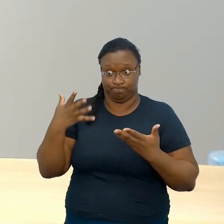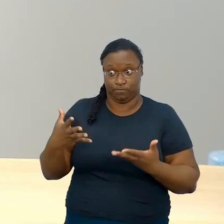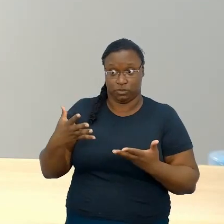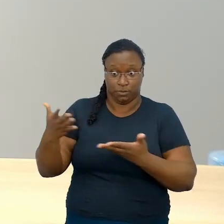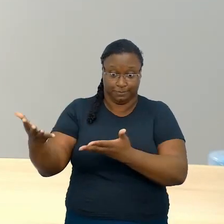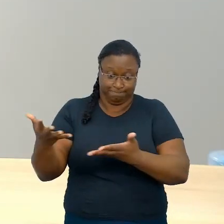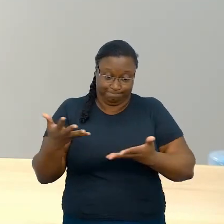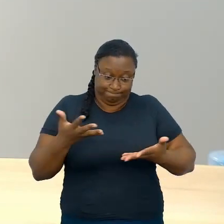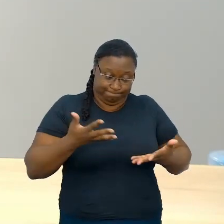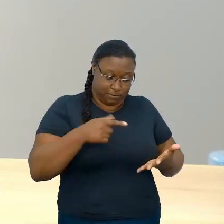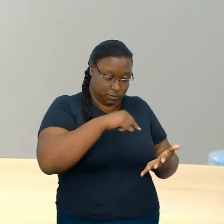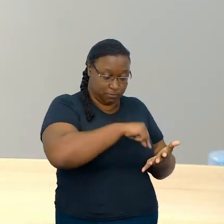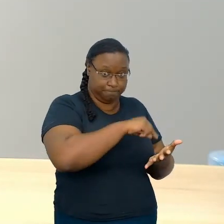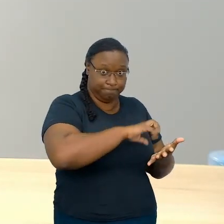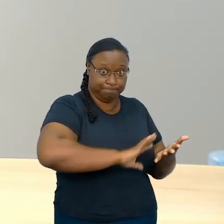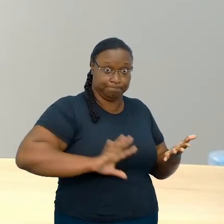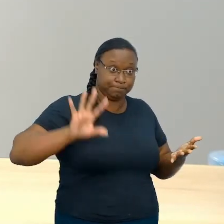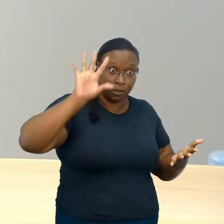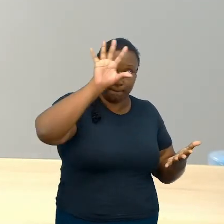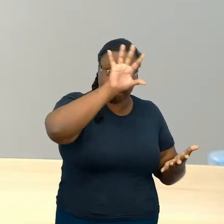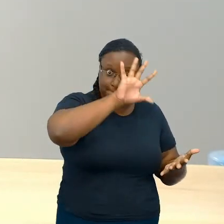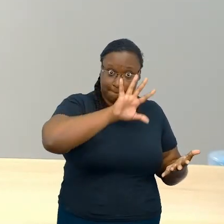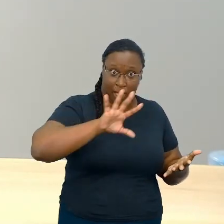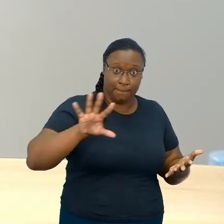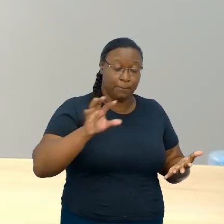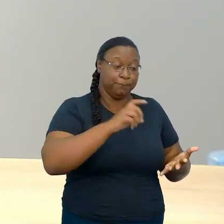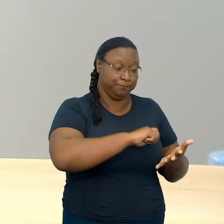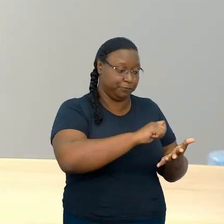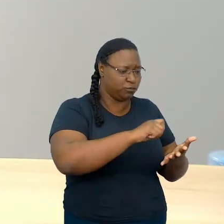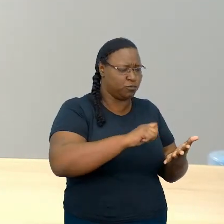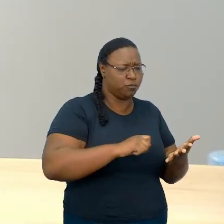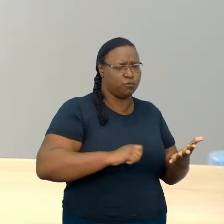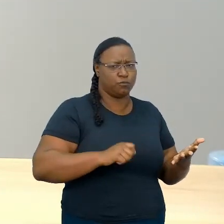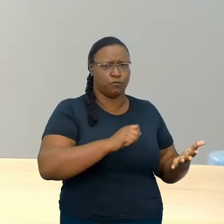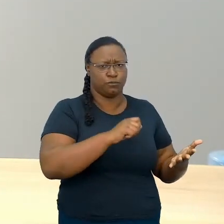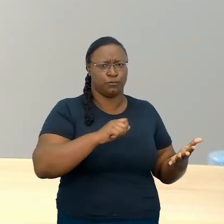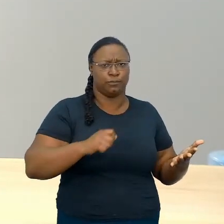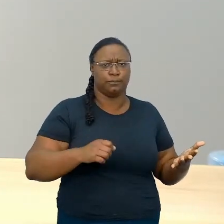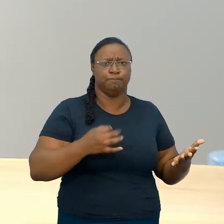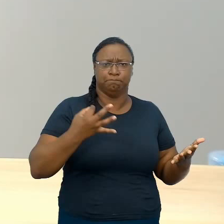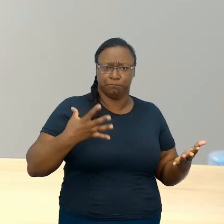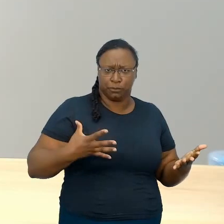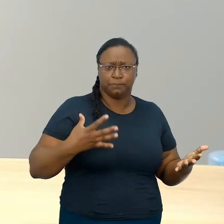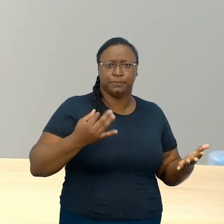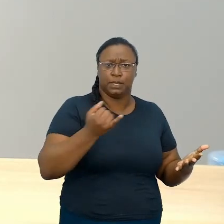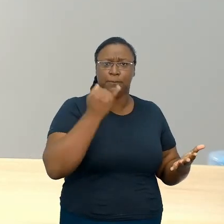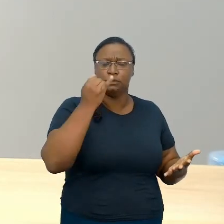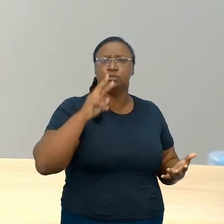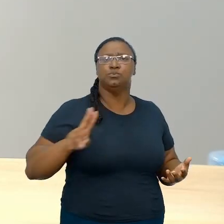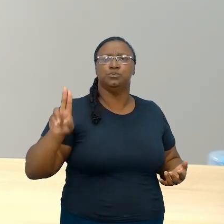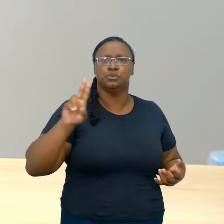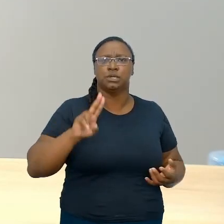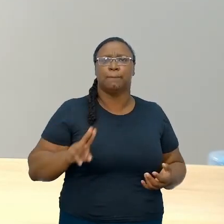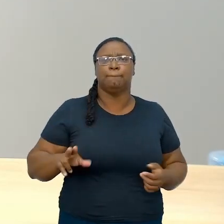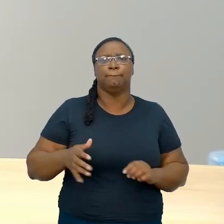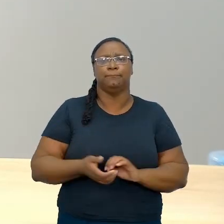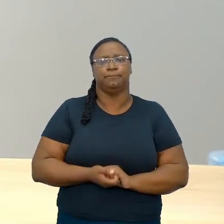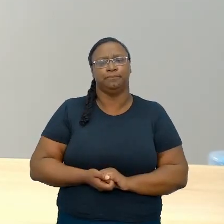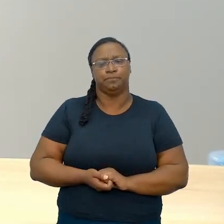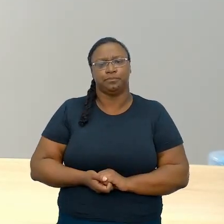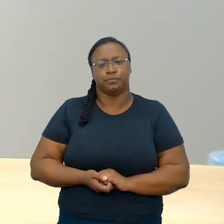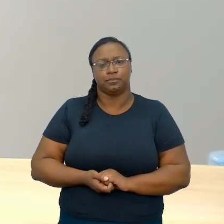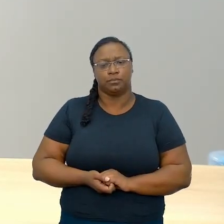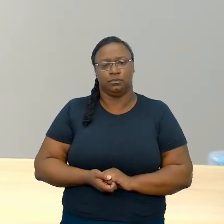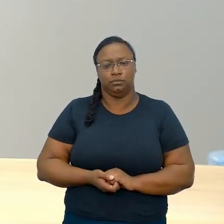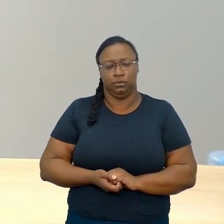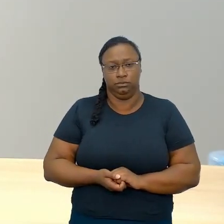mapa, porque ela já tem aí um direcionamento bastante interessante e é importante que você utilize dessa forma. A gente,